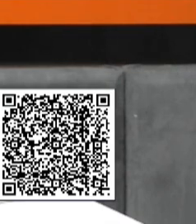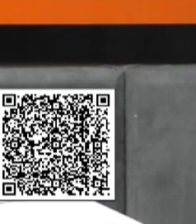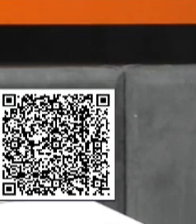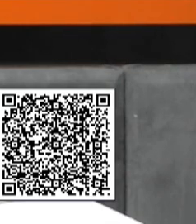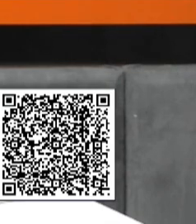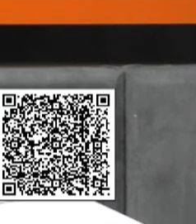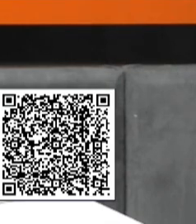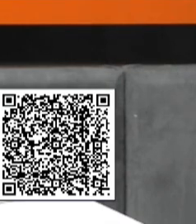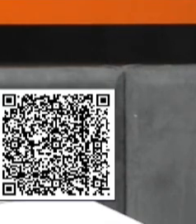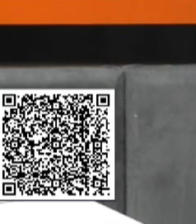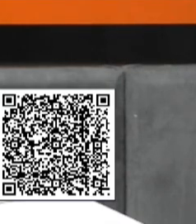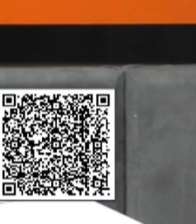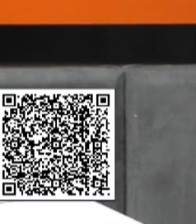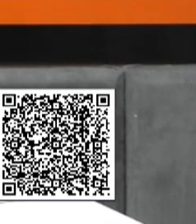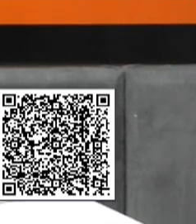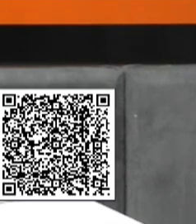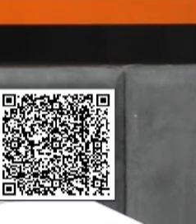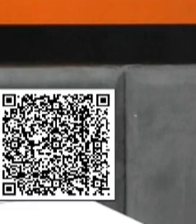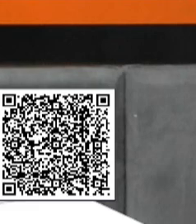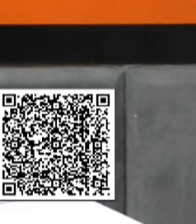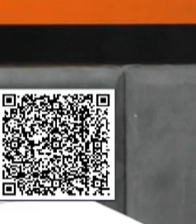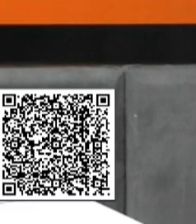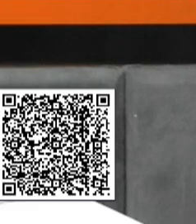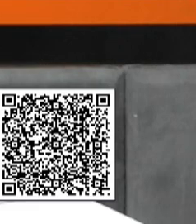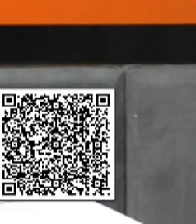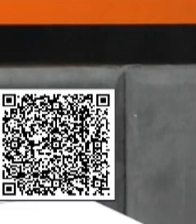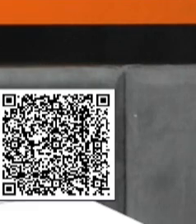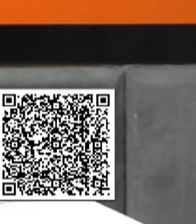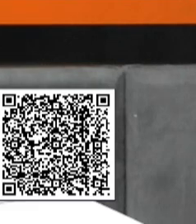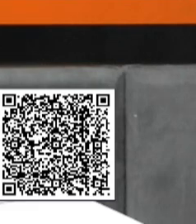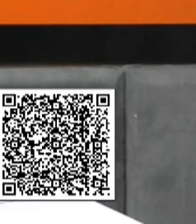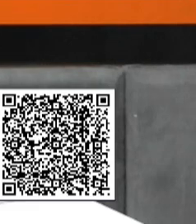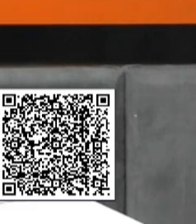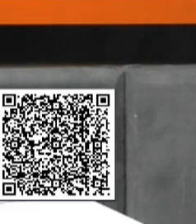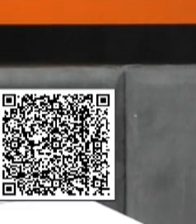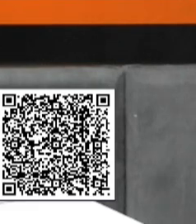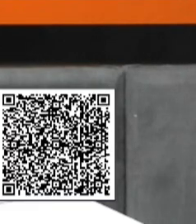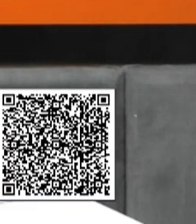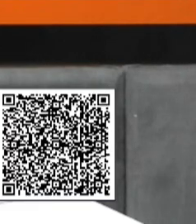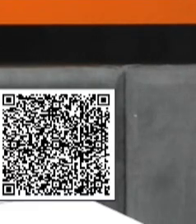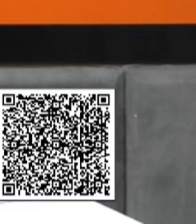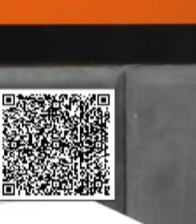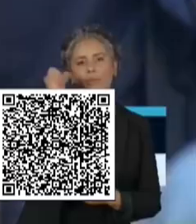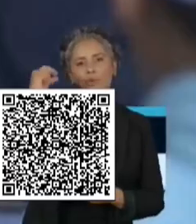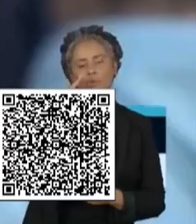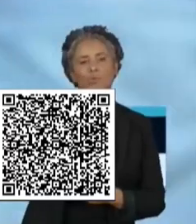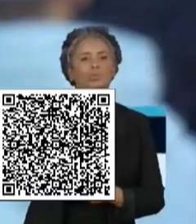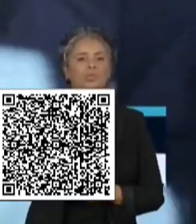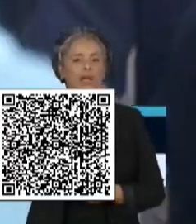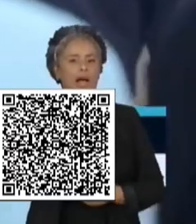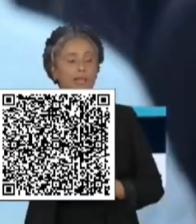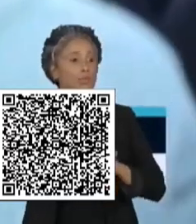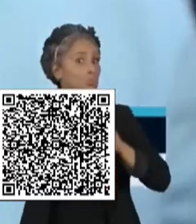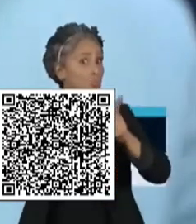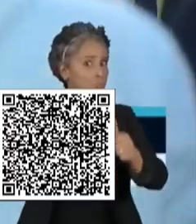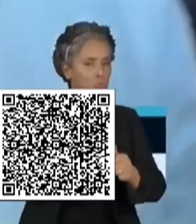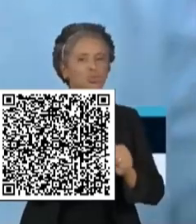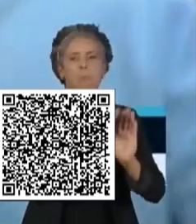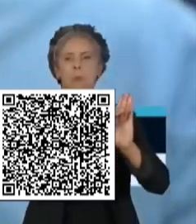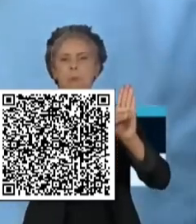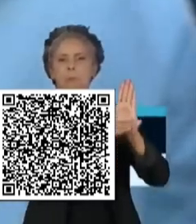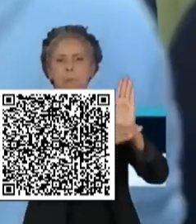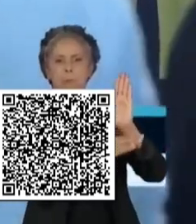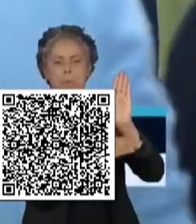estados de Amapá, Acre, Rondônia, Ceará, São Paulo e Rio de Janeiro. Nas ruas é